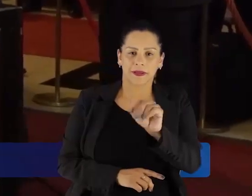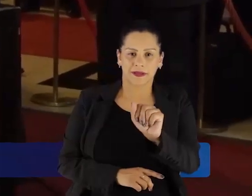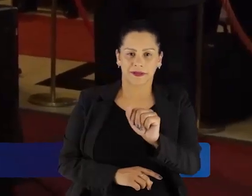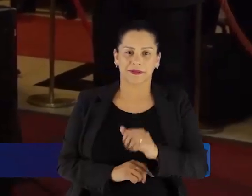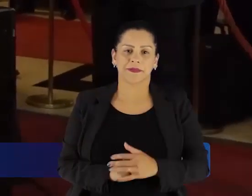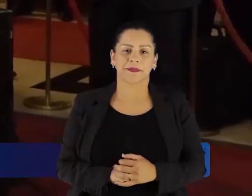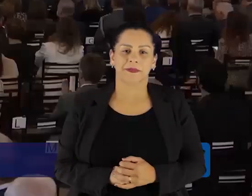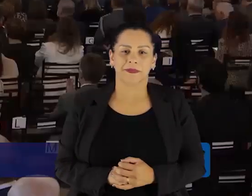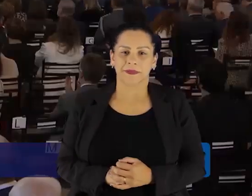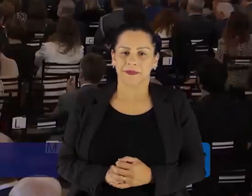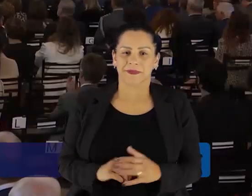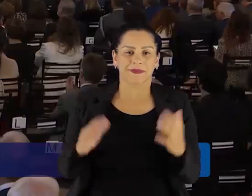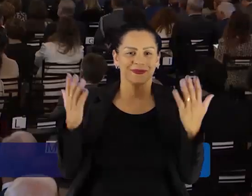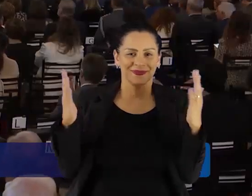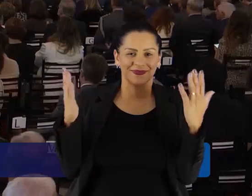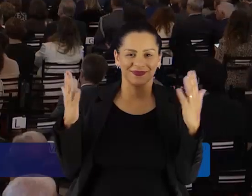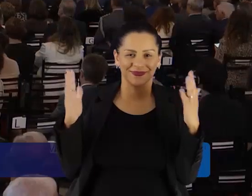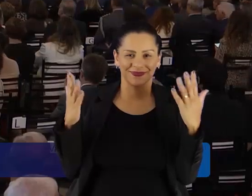a